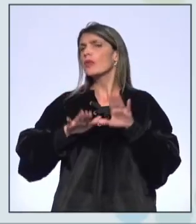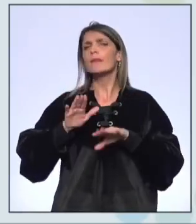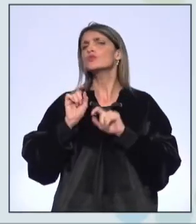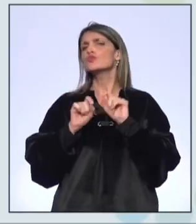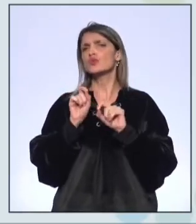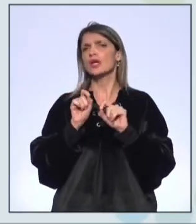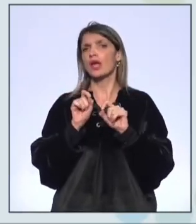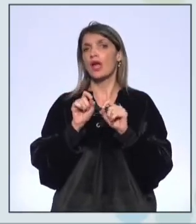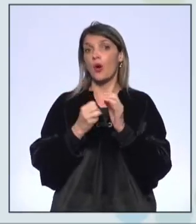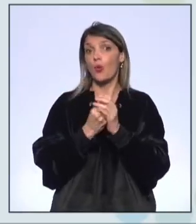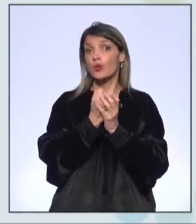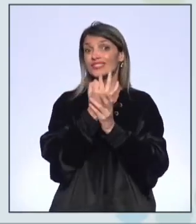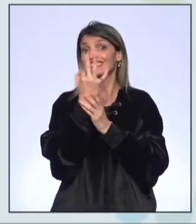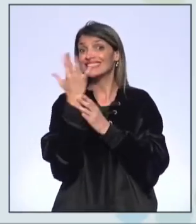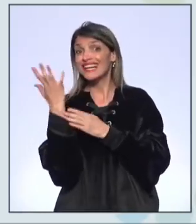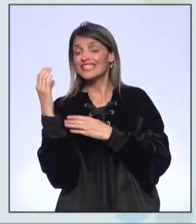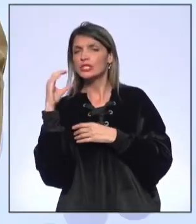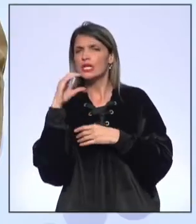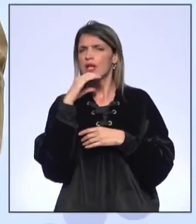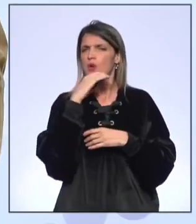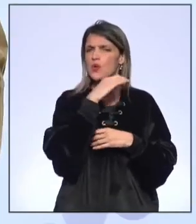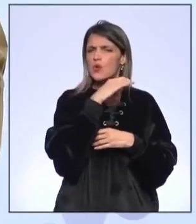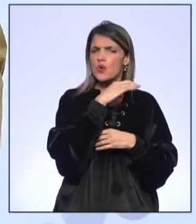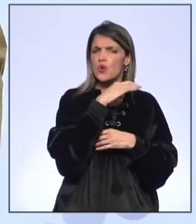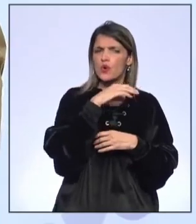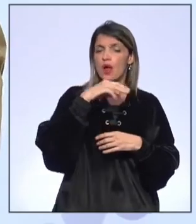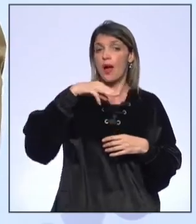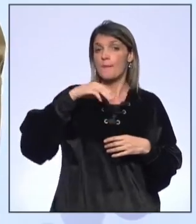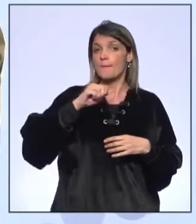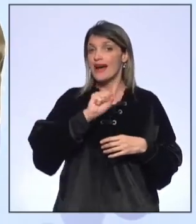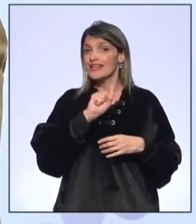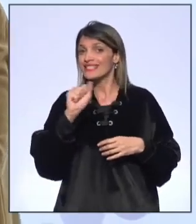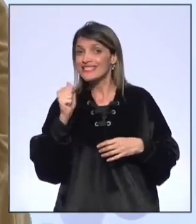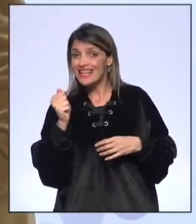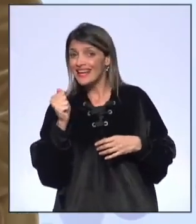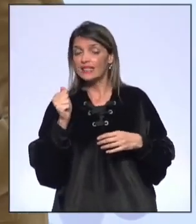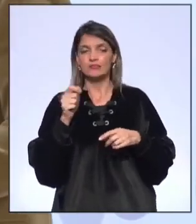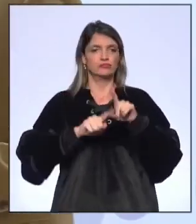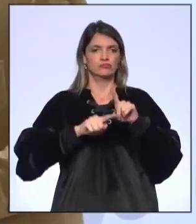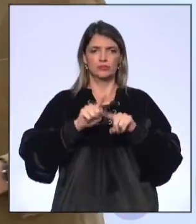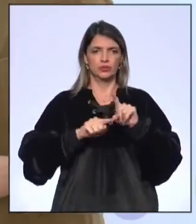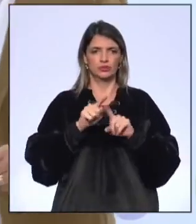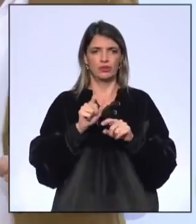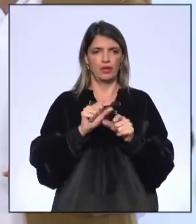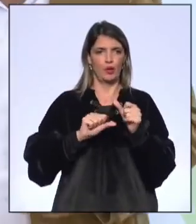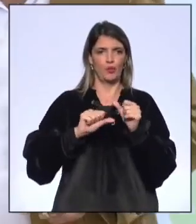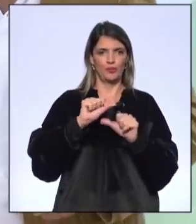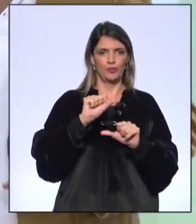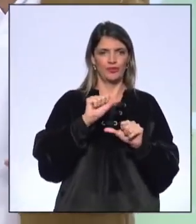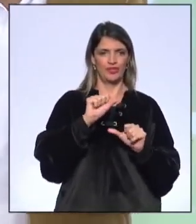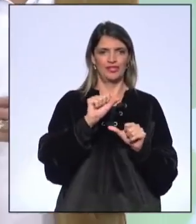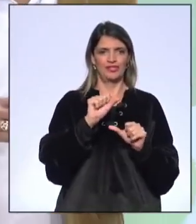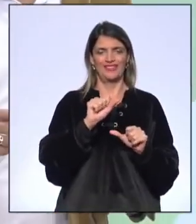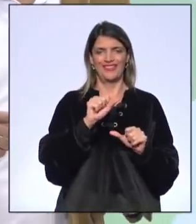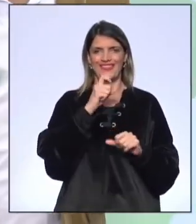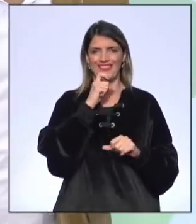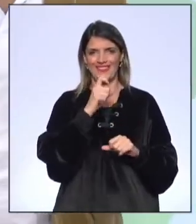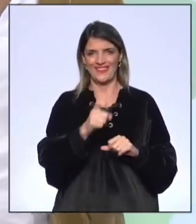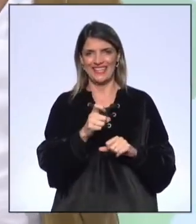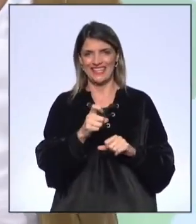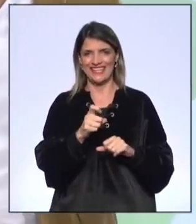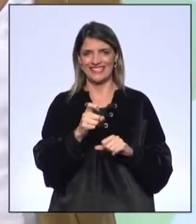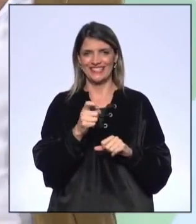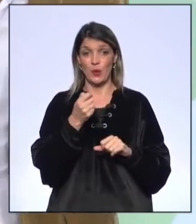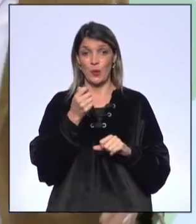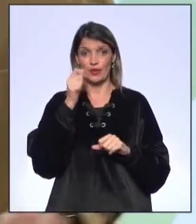de calor, depende da massa do objeto. Olha, tá mudando de cor, tá vendo? Estou com verde, tá virando preto. Eu não sei